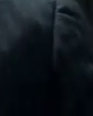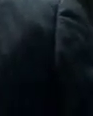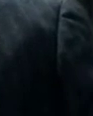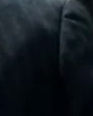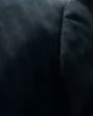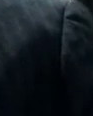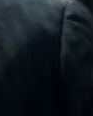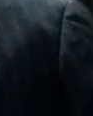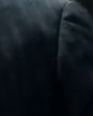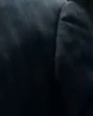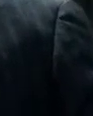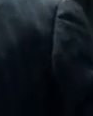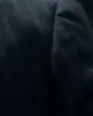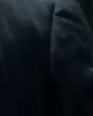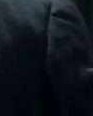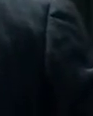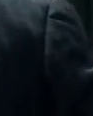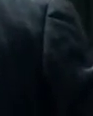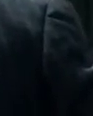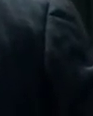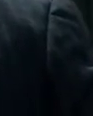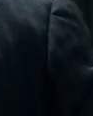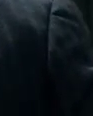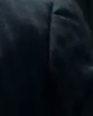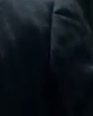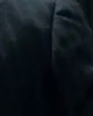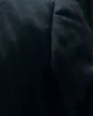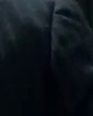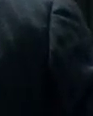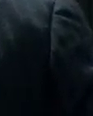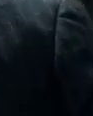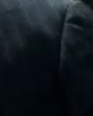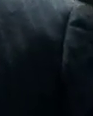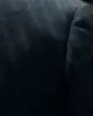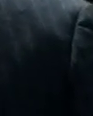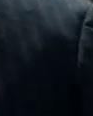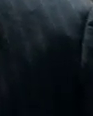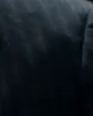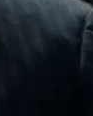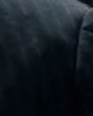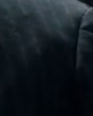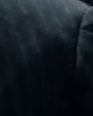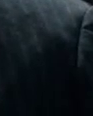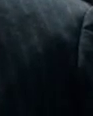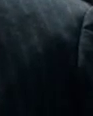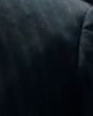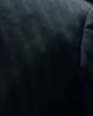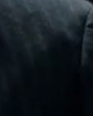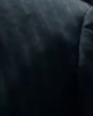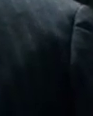acrescentou ali aquela quantidade de imóveis, né, daquele condomínio, e ela veio para a unidade de saúde. Ah, mas é